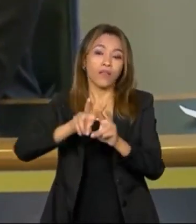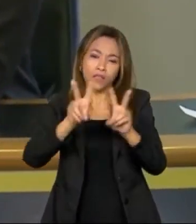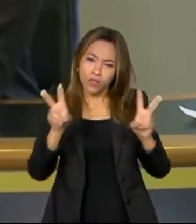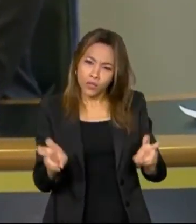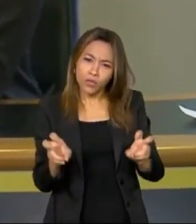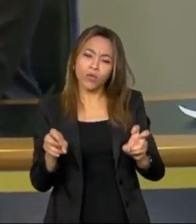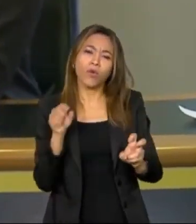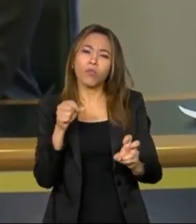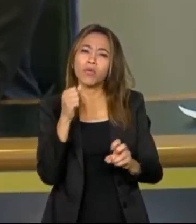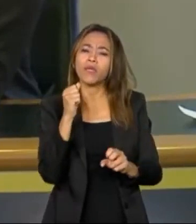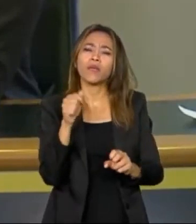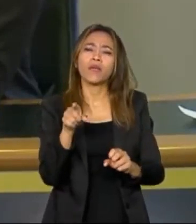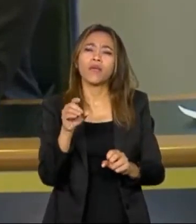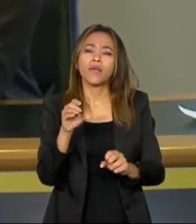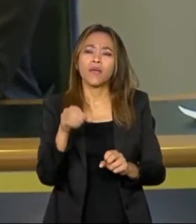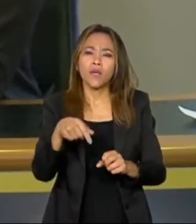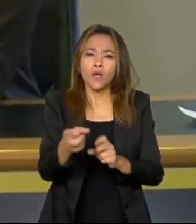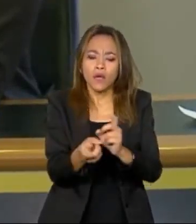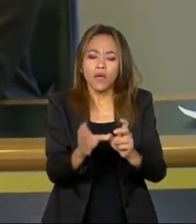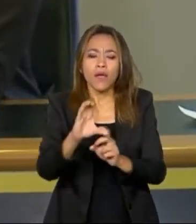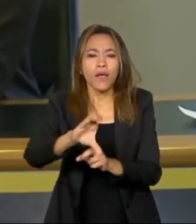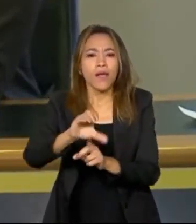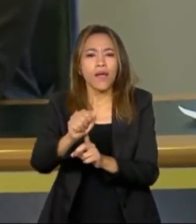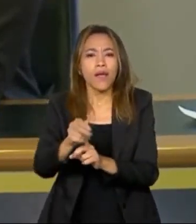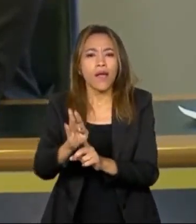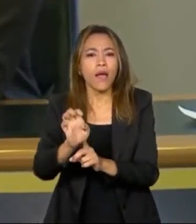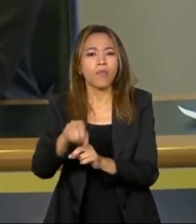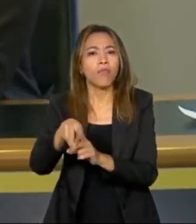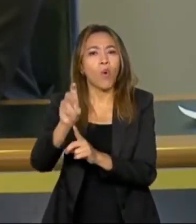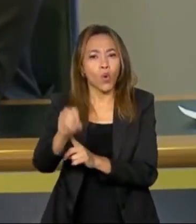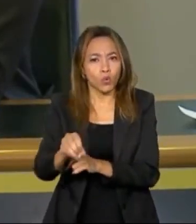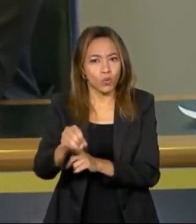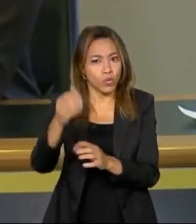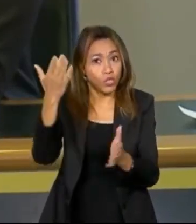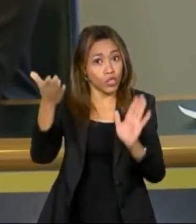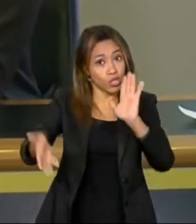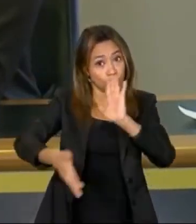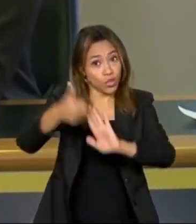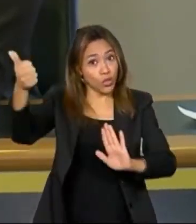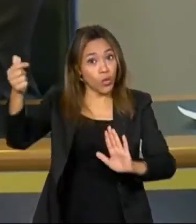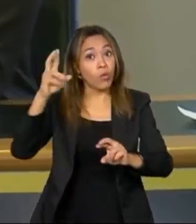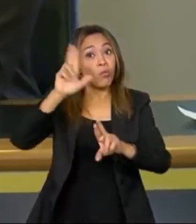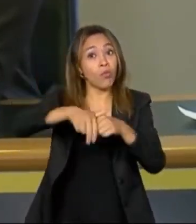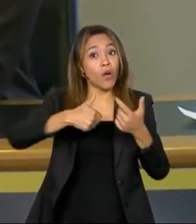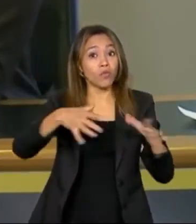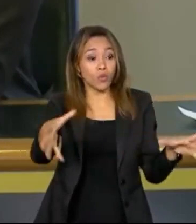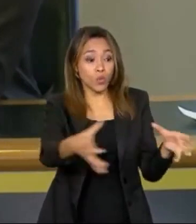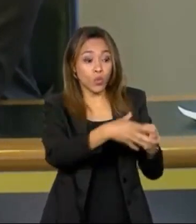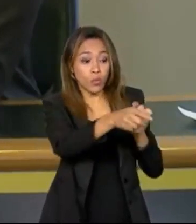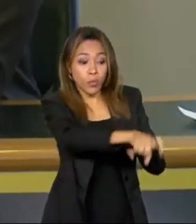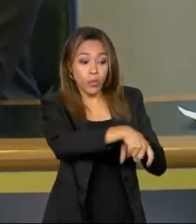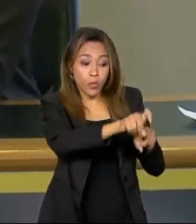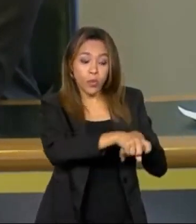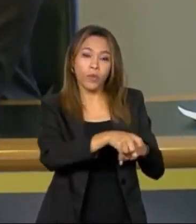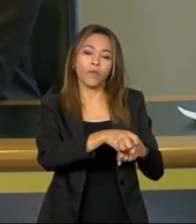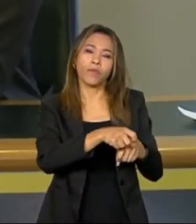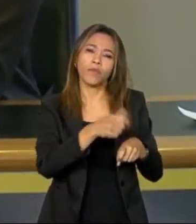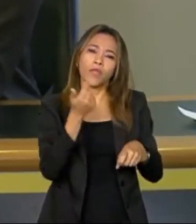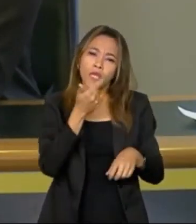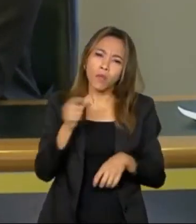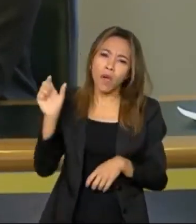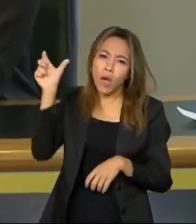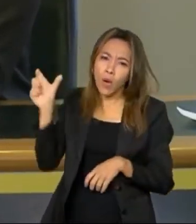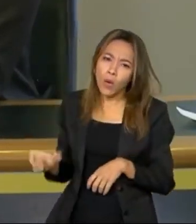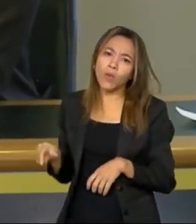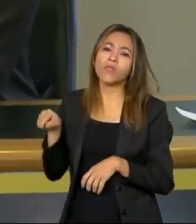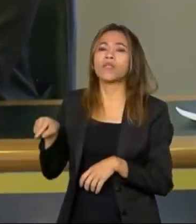no Brasil, acabou tirando por causa da bancada ruralista. A senadora Tereza Cristina até colocou